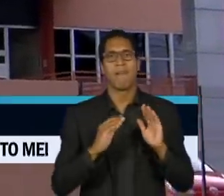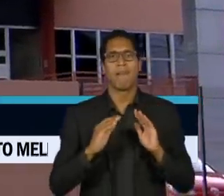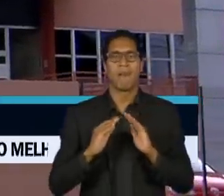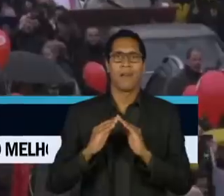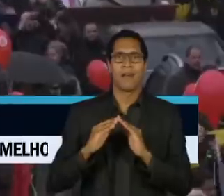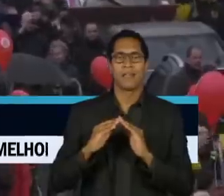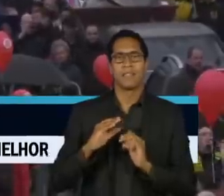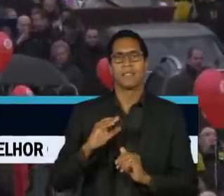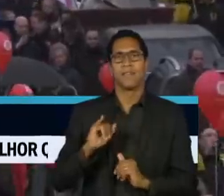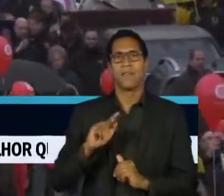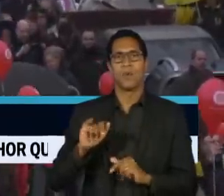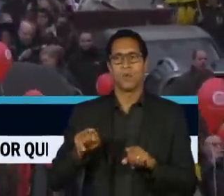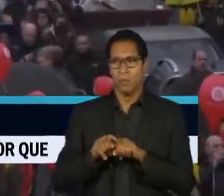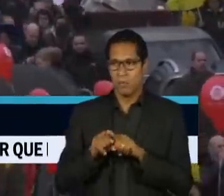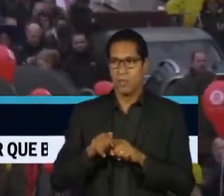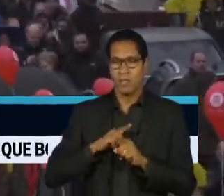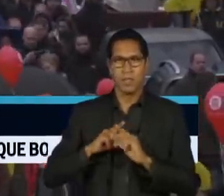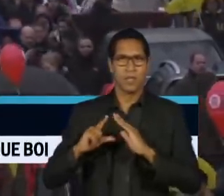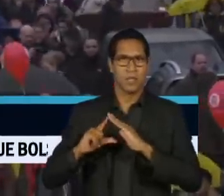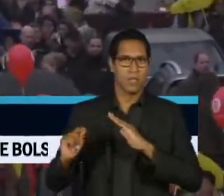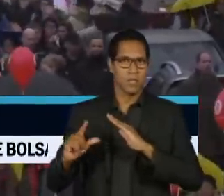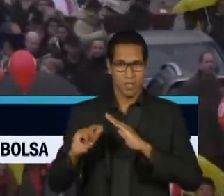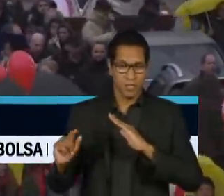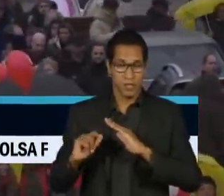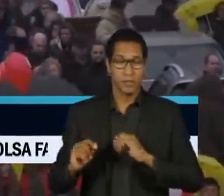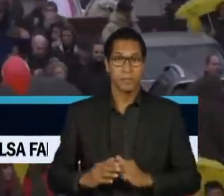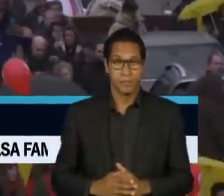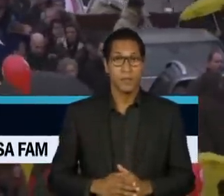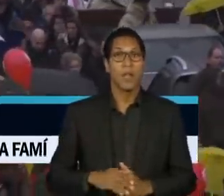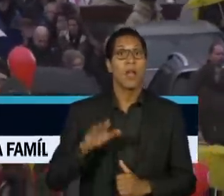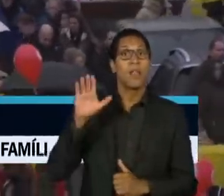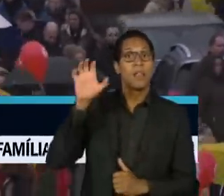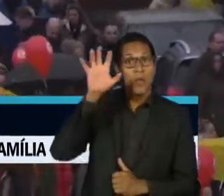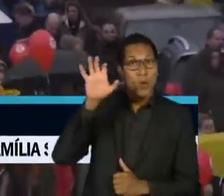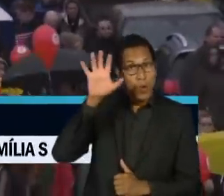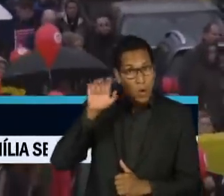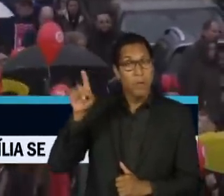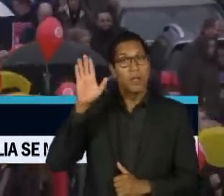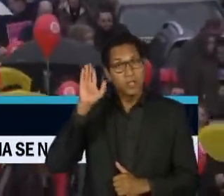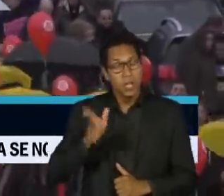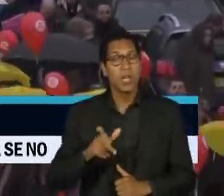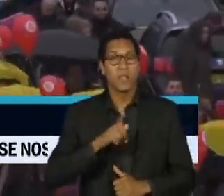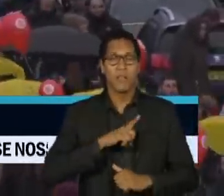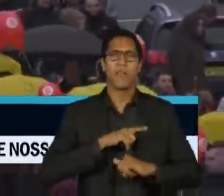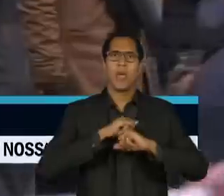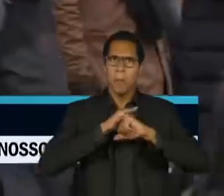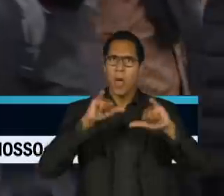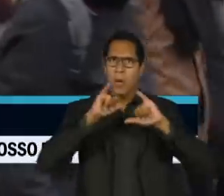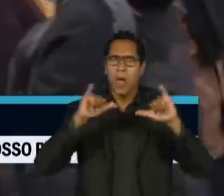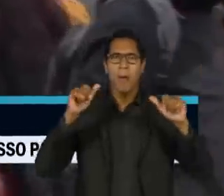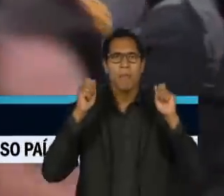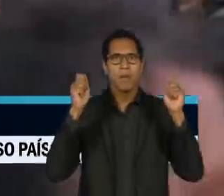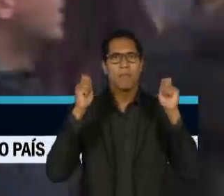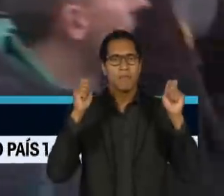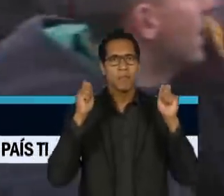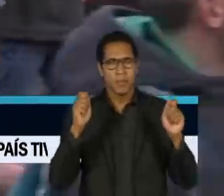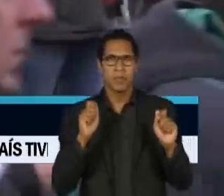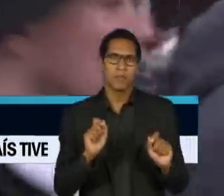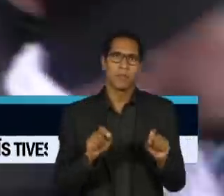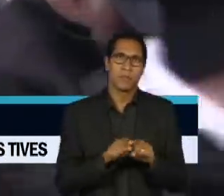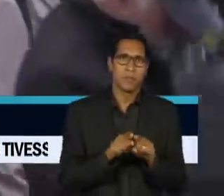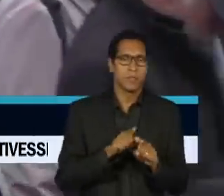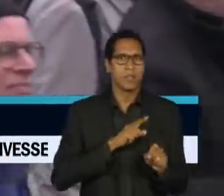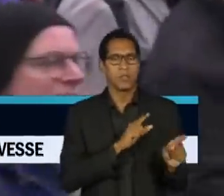medida. A Europa voltou a registrar protestos contra decisões tomadas por governos para conter a transmissão da